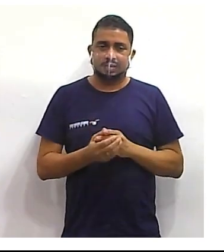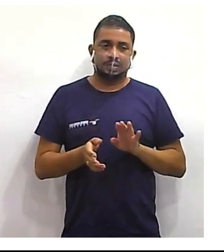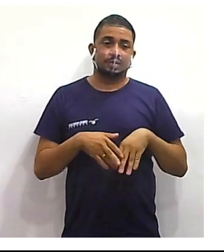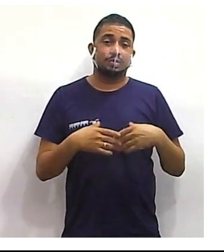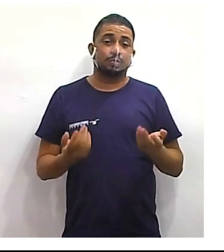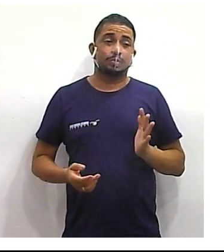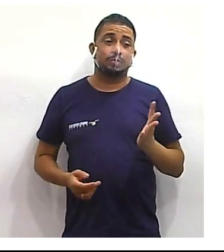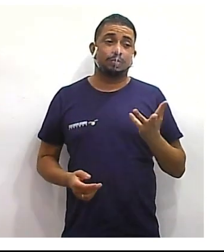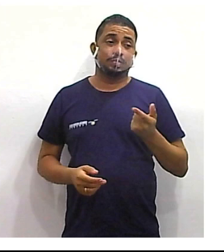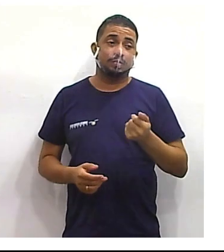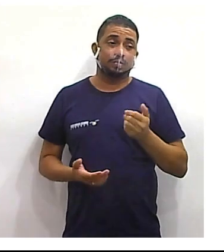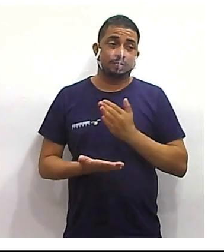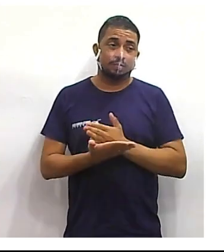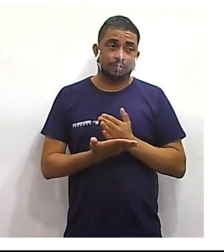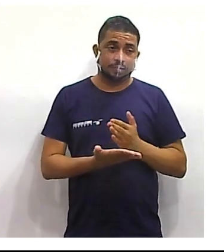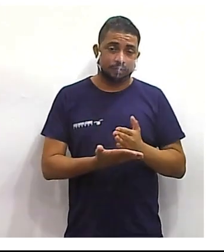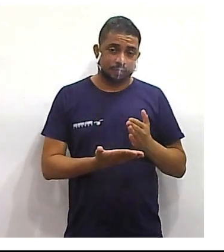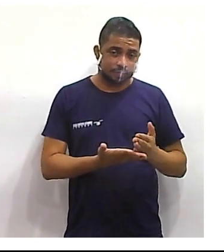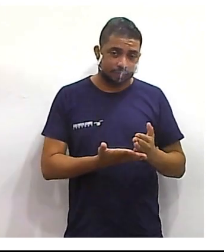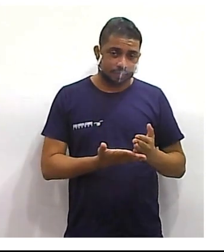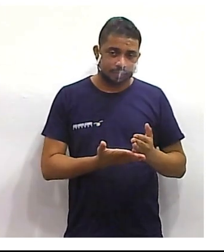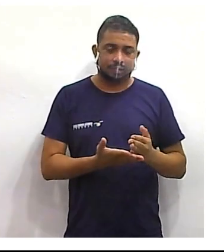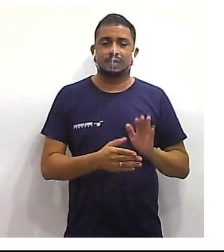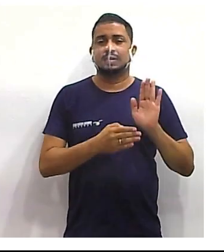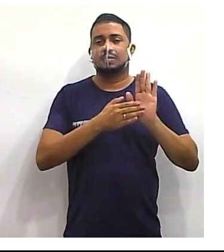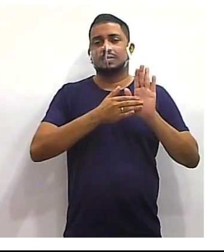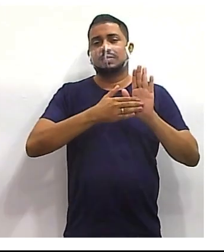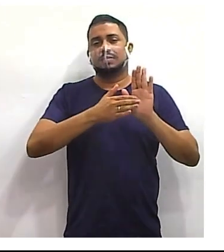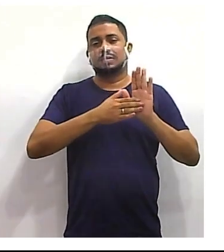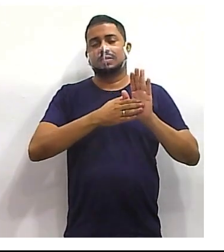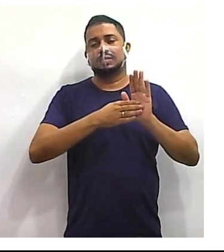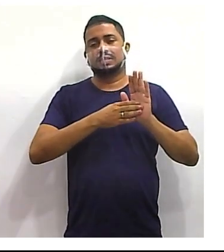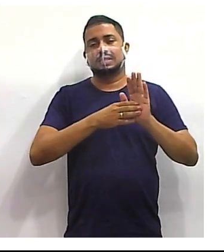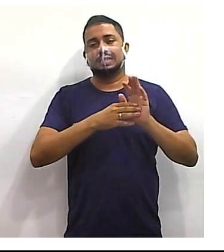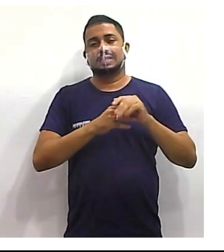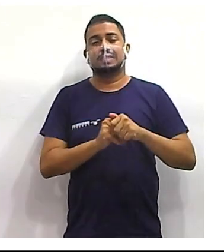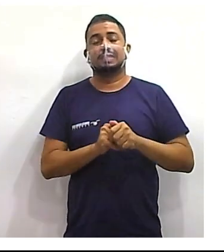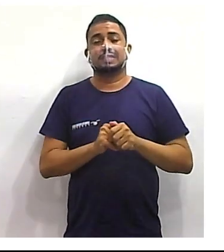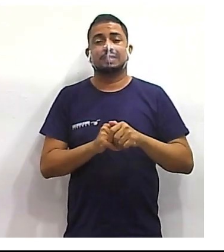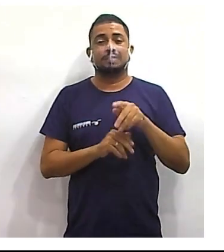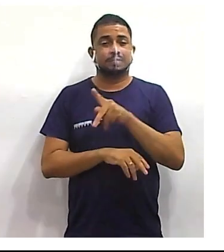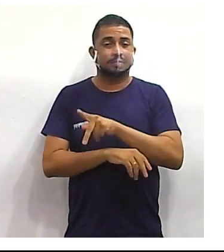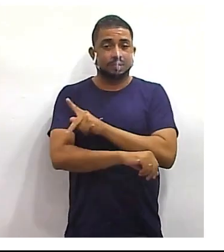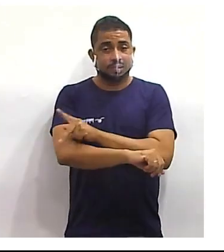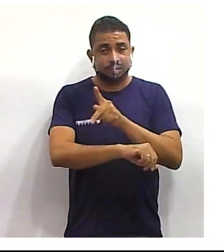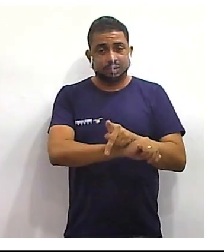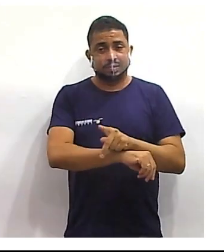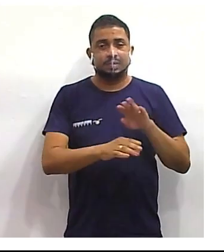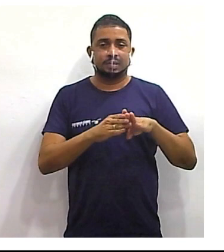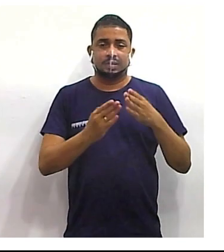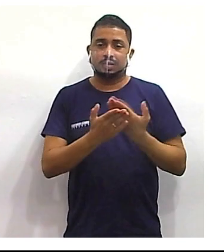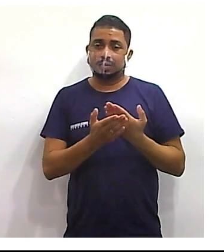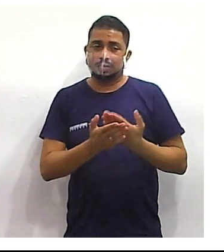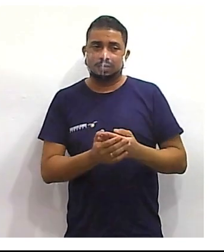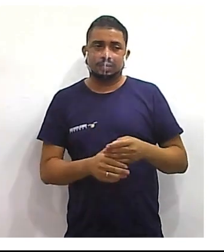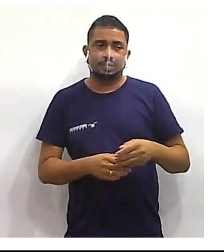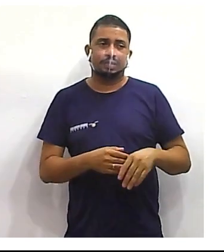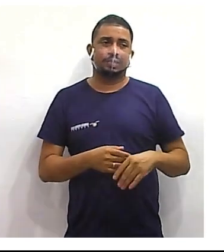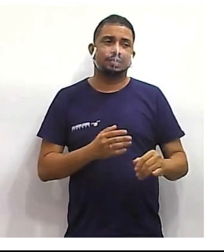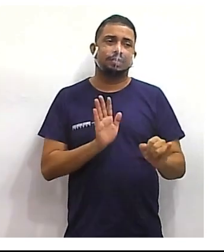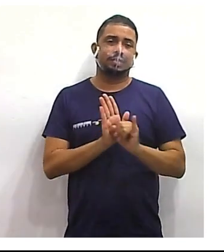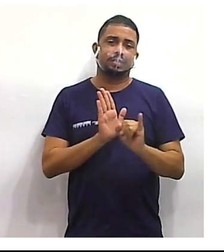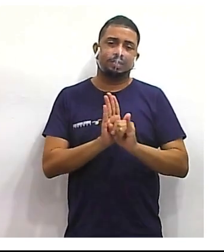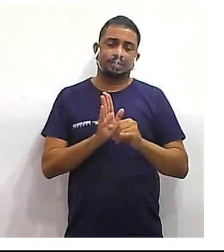tudo isso faz parte, né, da proposta pedagógica da escola. E é a identidade da escola, estabelece